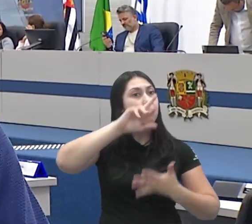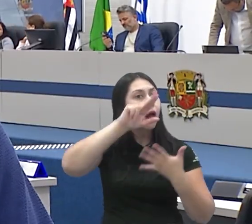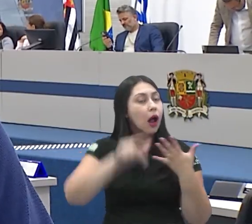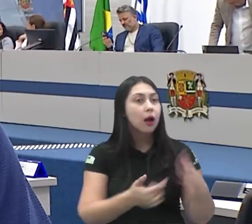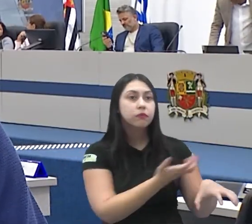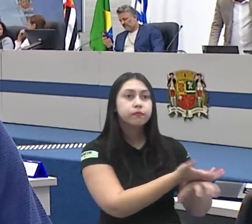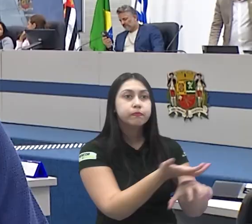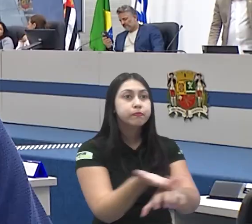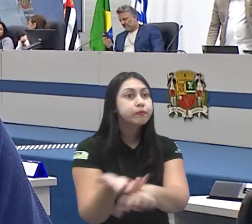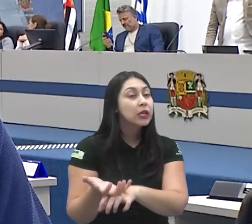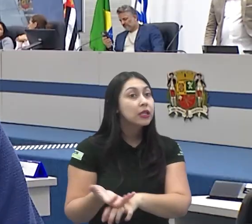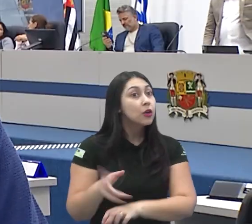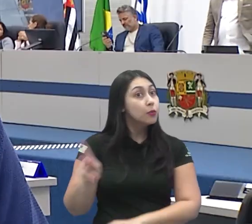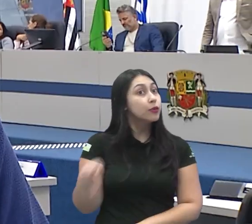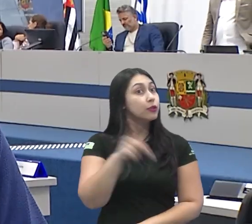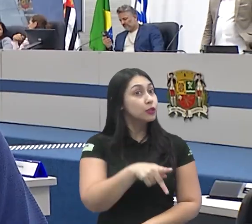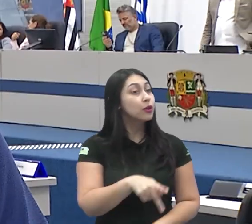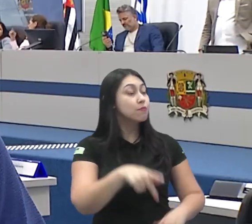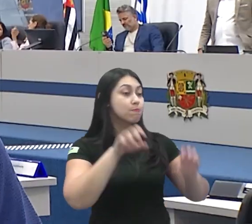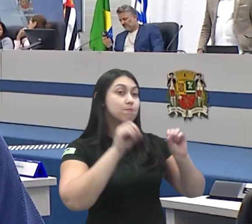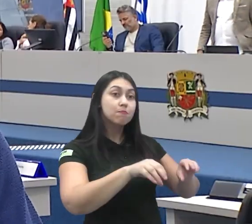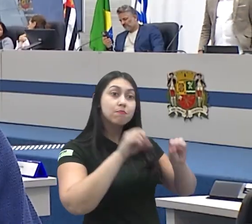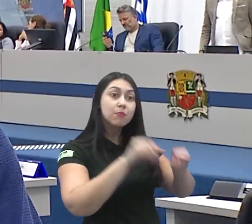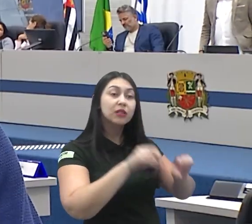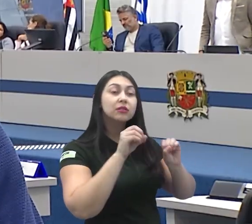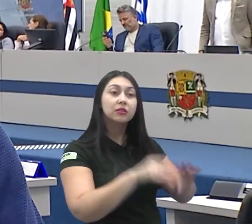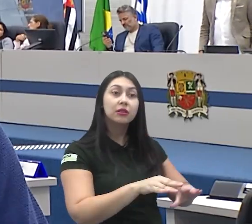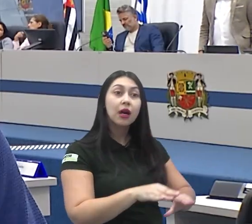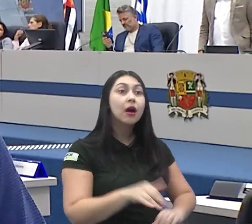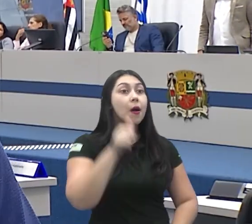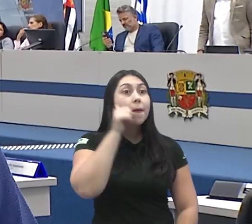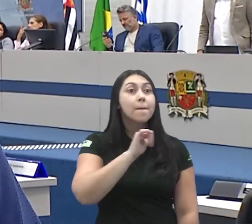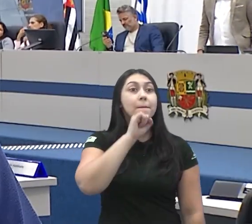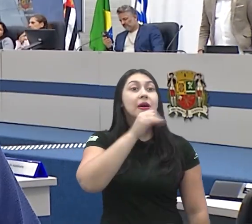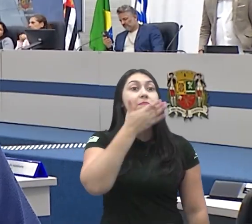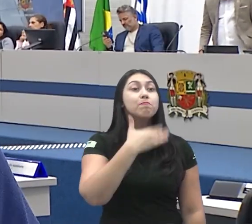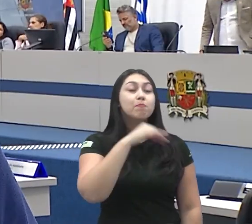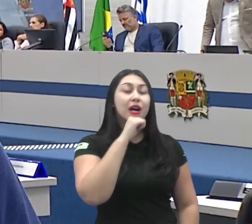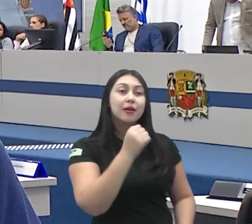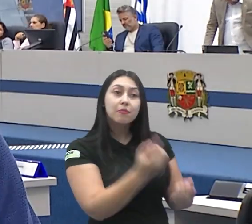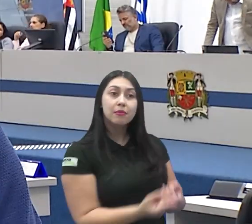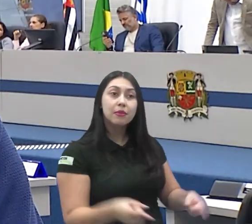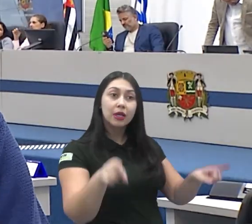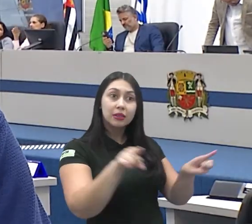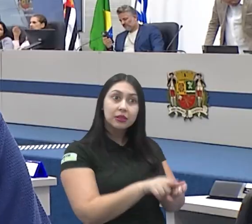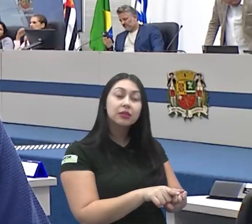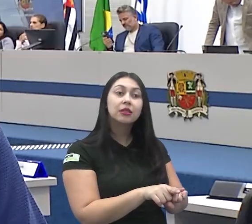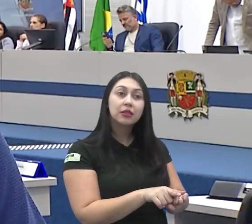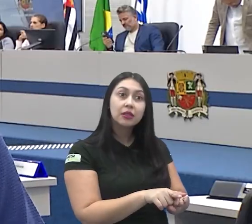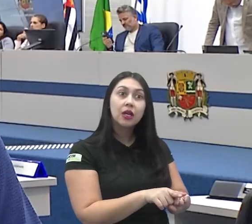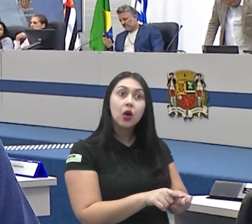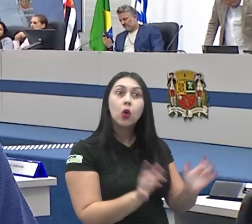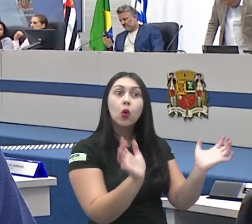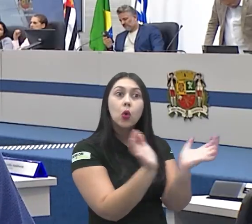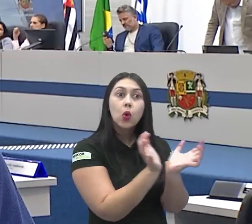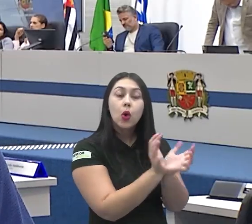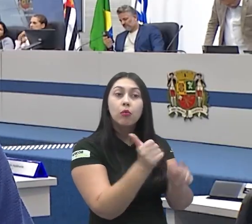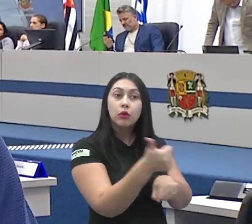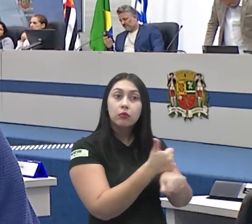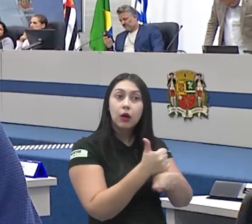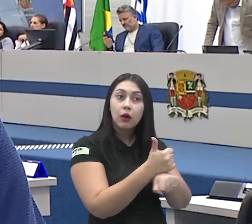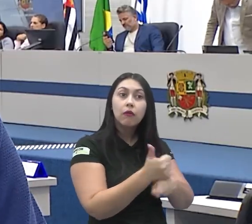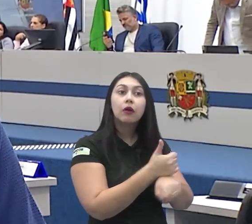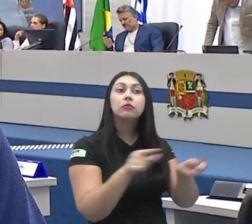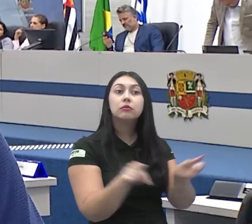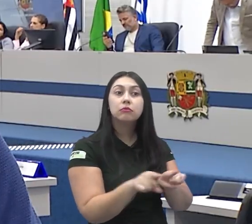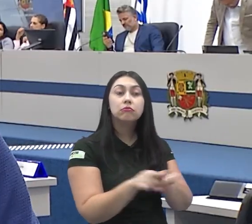o português, história, geografia, ciências, o professor está lá para poder ensinar, os pais juntamente com o